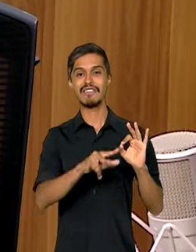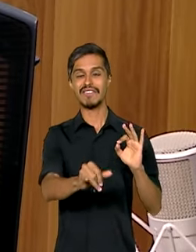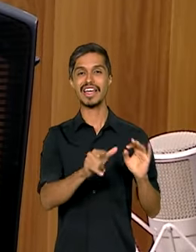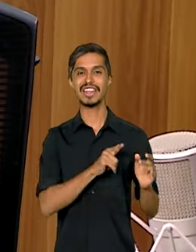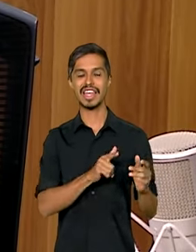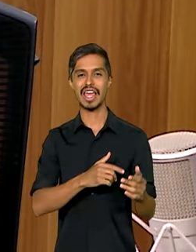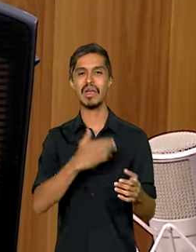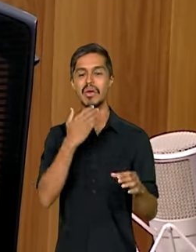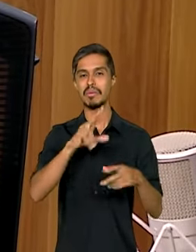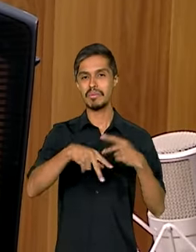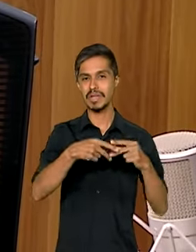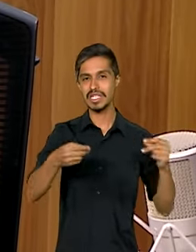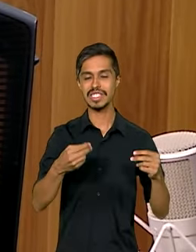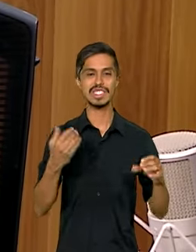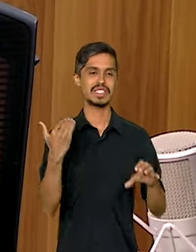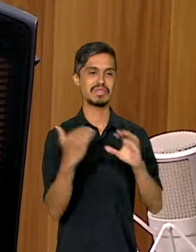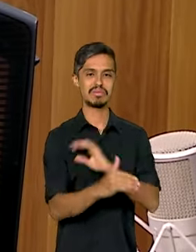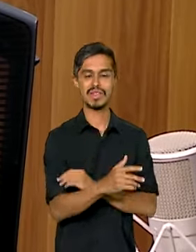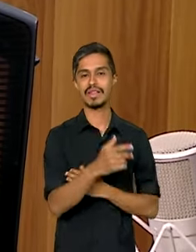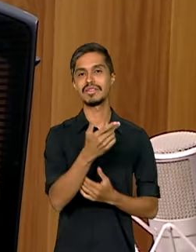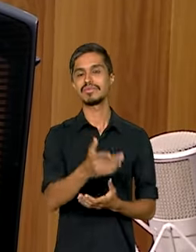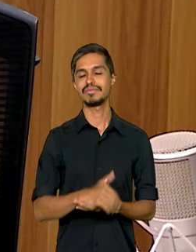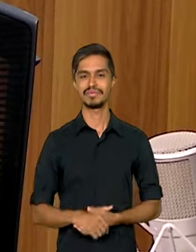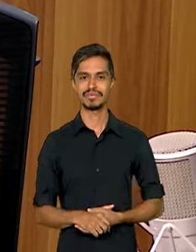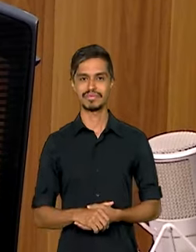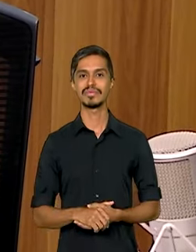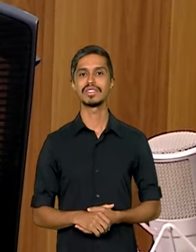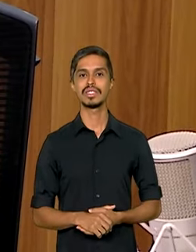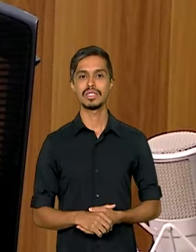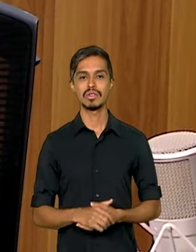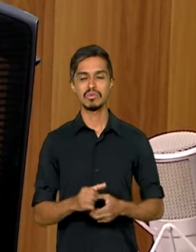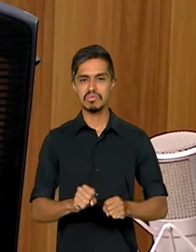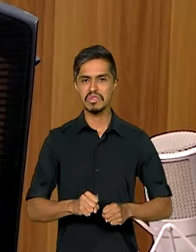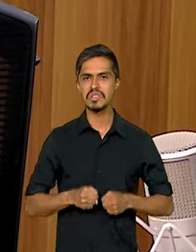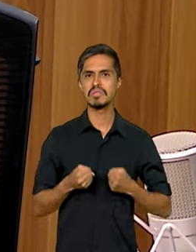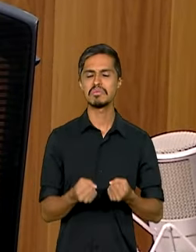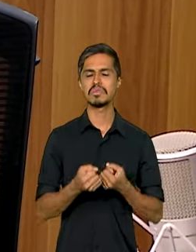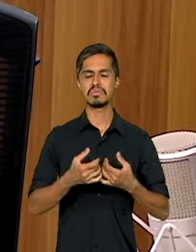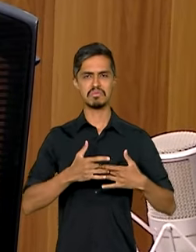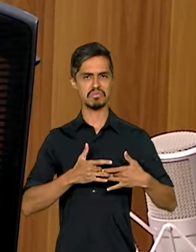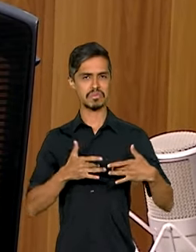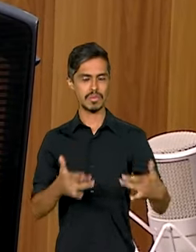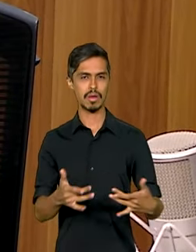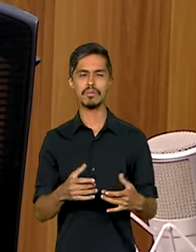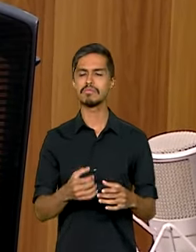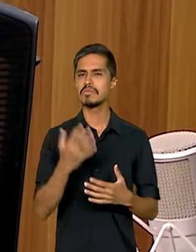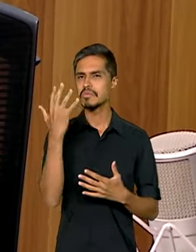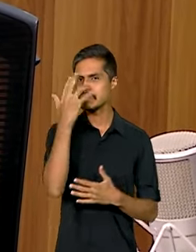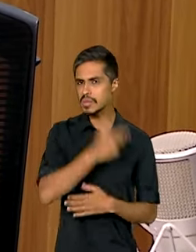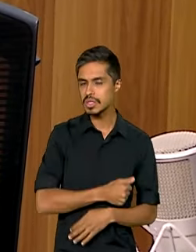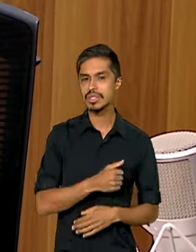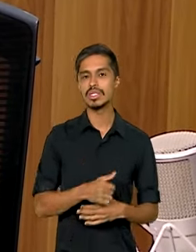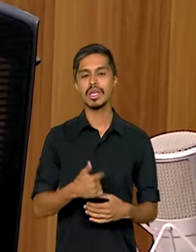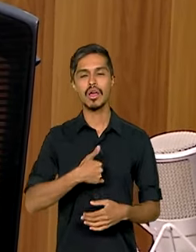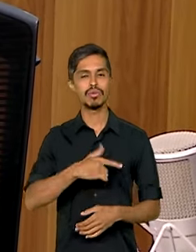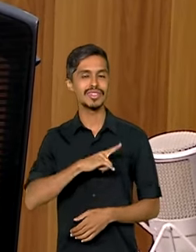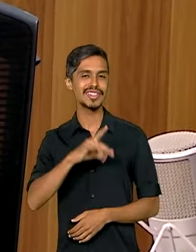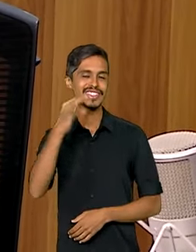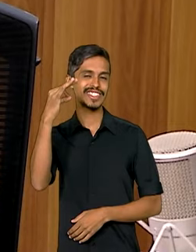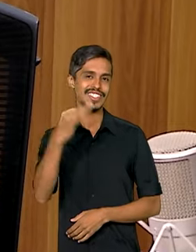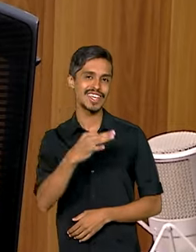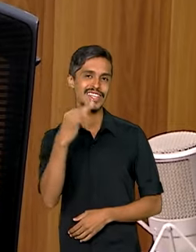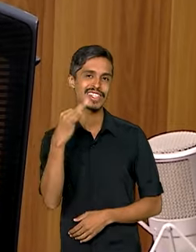atendidas na sua cartinha para o Papai Noel uma ação solidária uma ação muito bonita e eu tenho